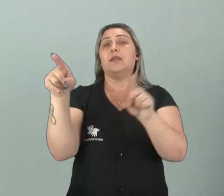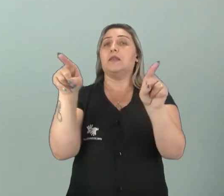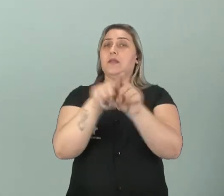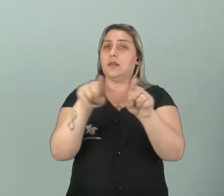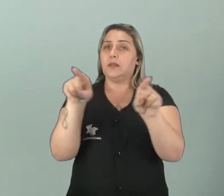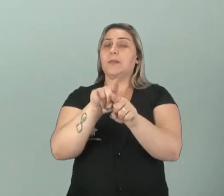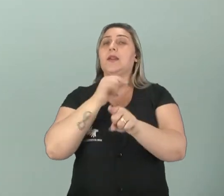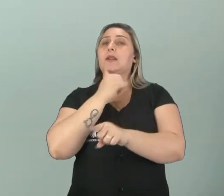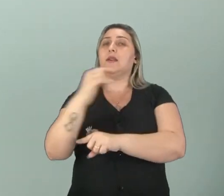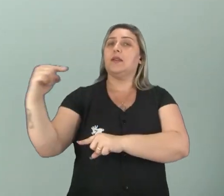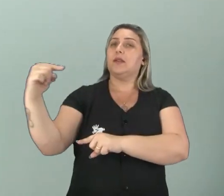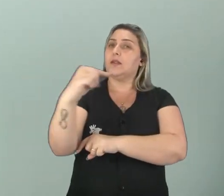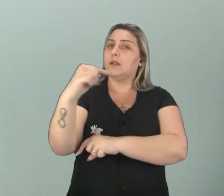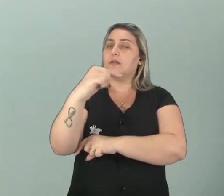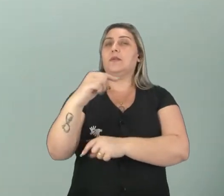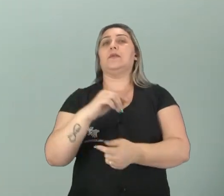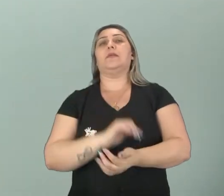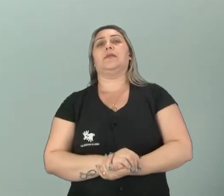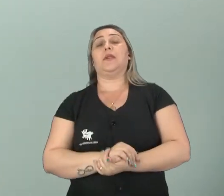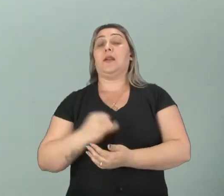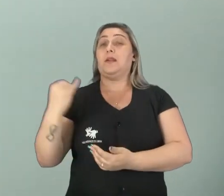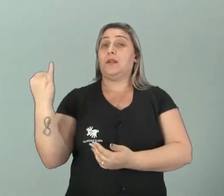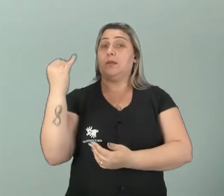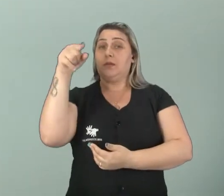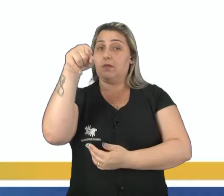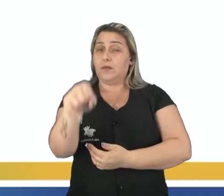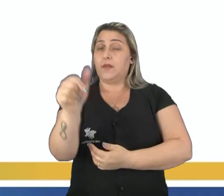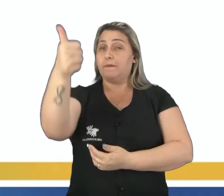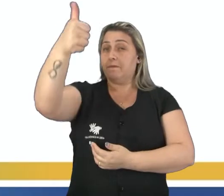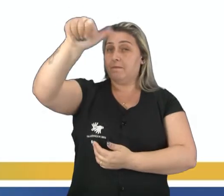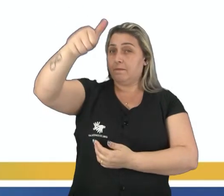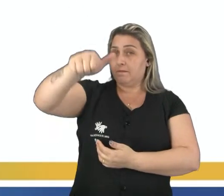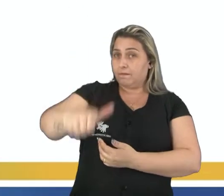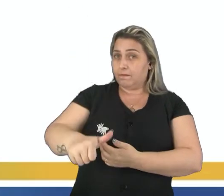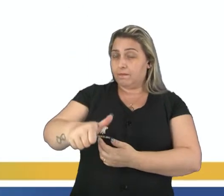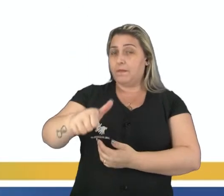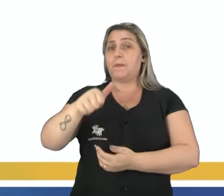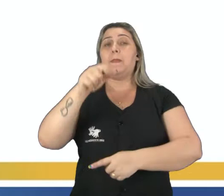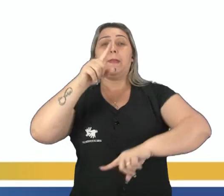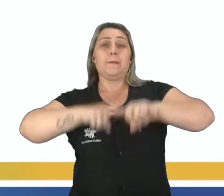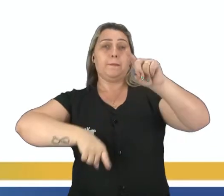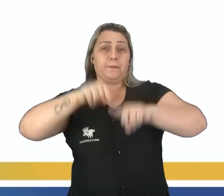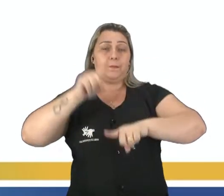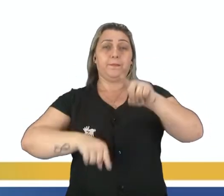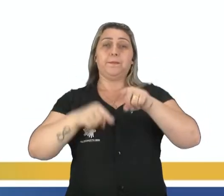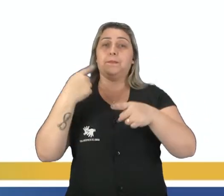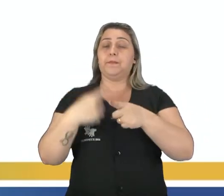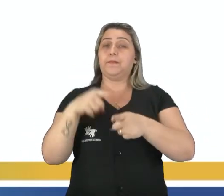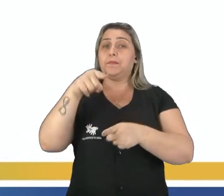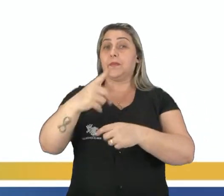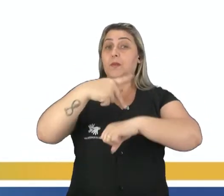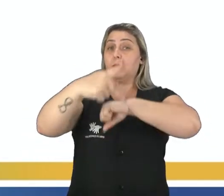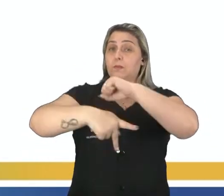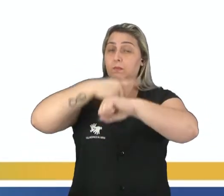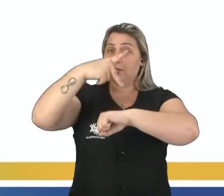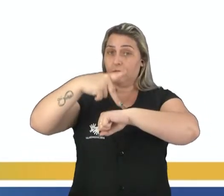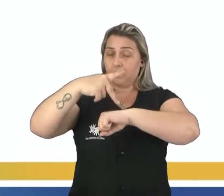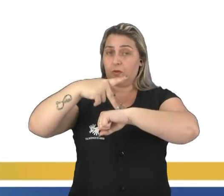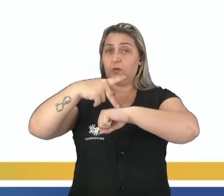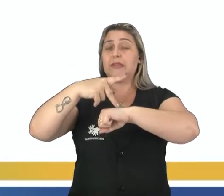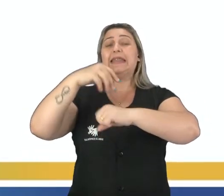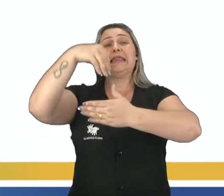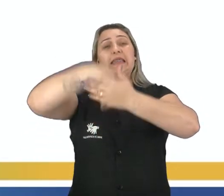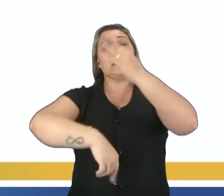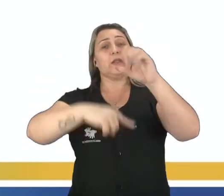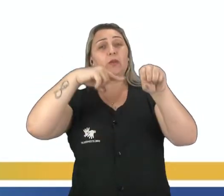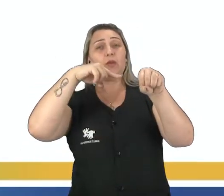estar eletrizado negativamente. É muito importante tu analisar esse material, porque tu verifica que o próton está no